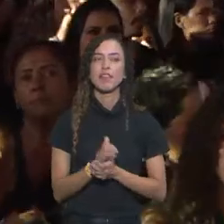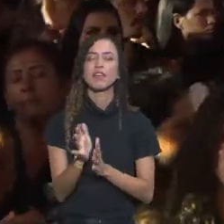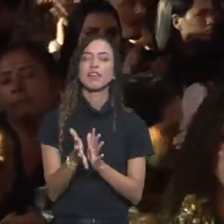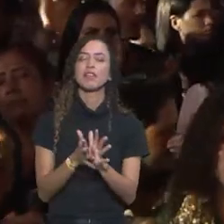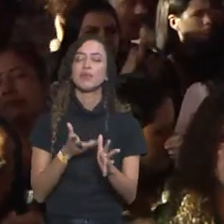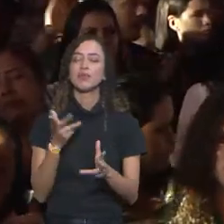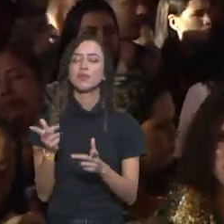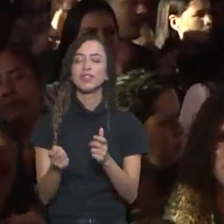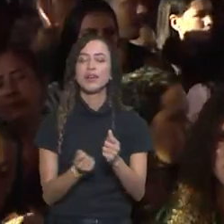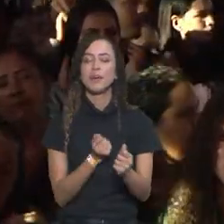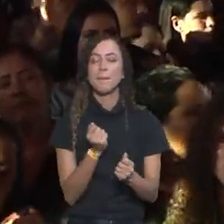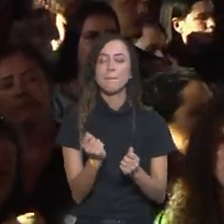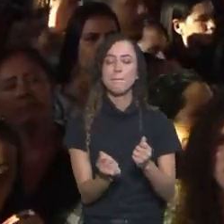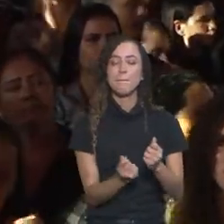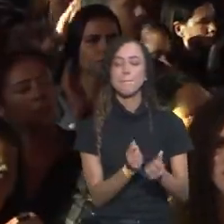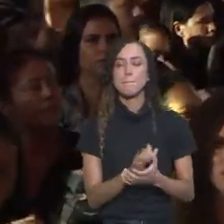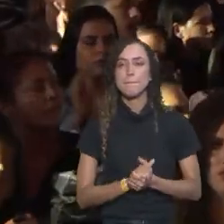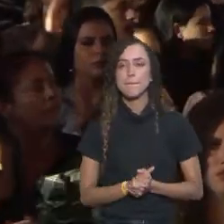Aleluia